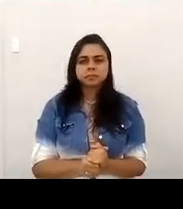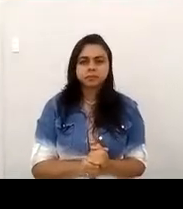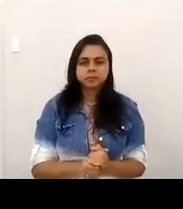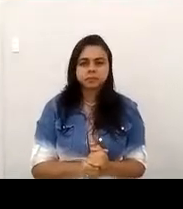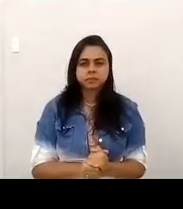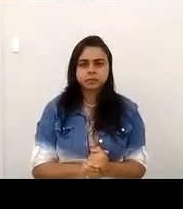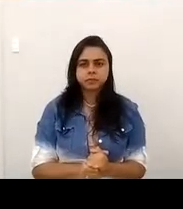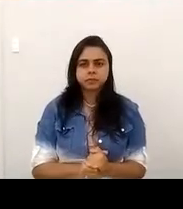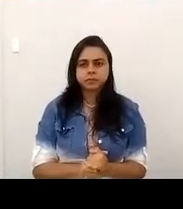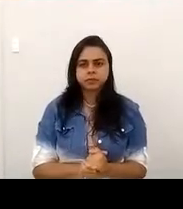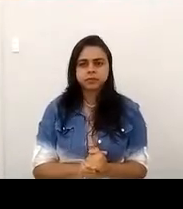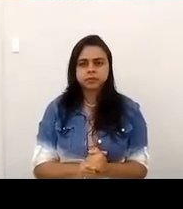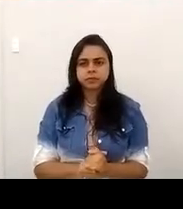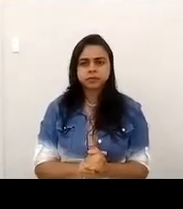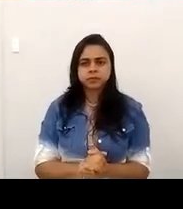Astrid e